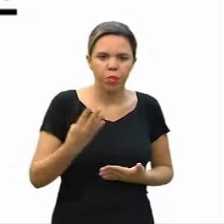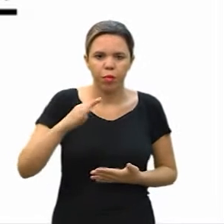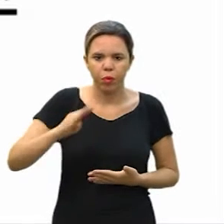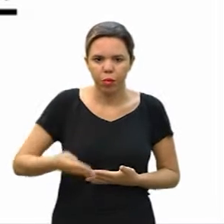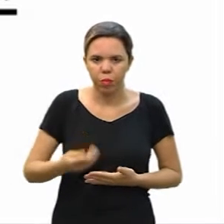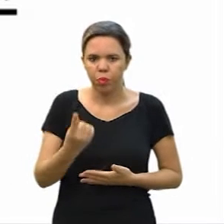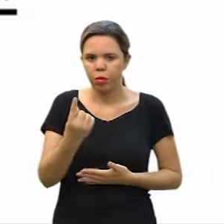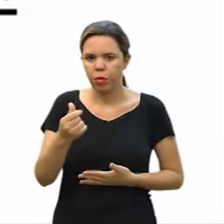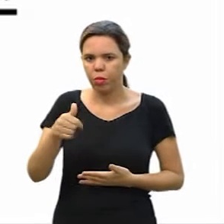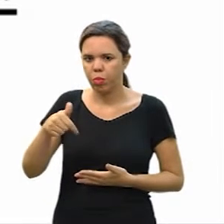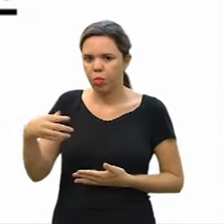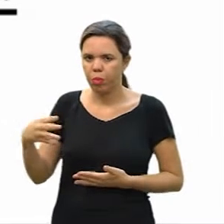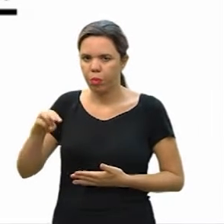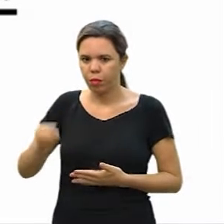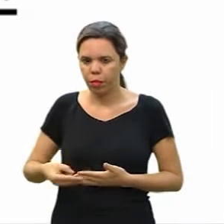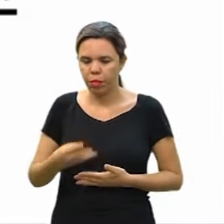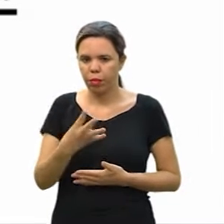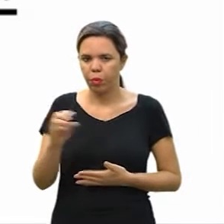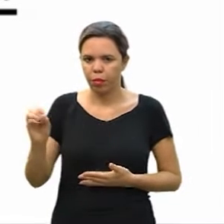arrecadados